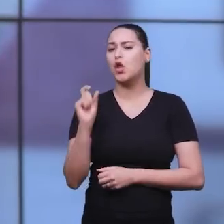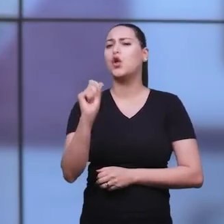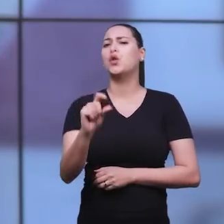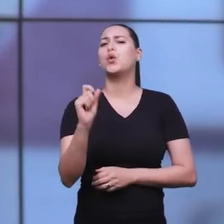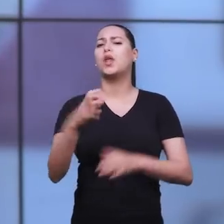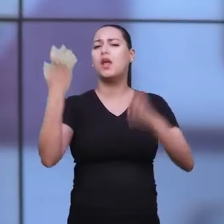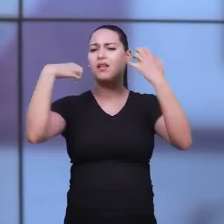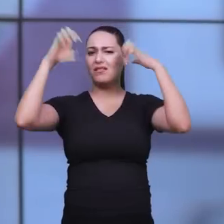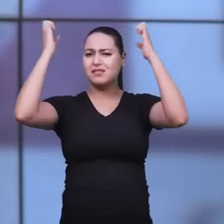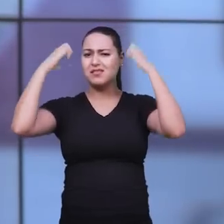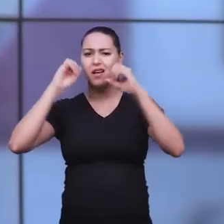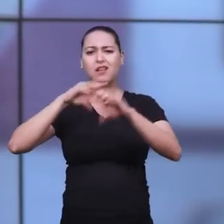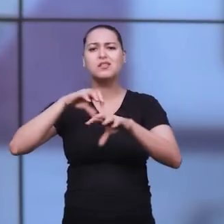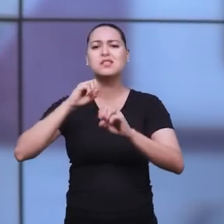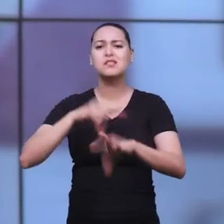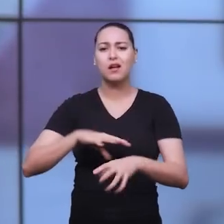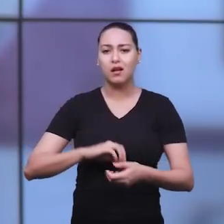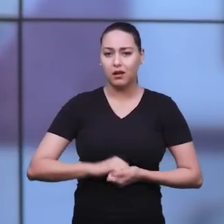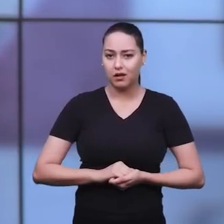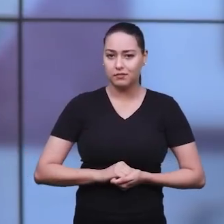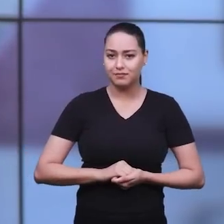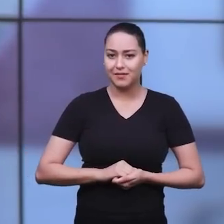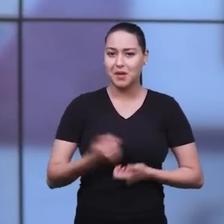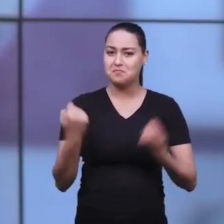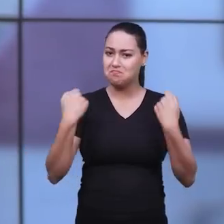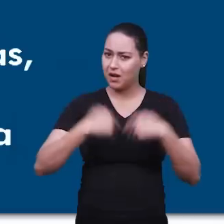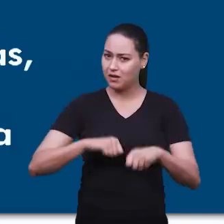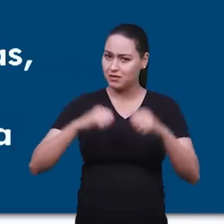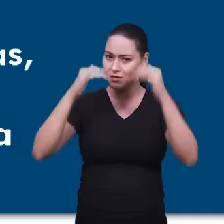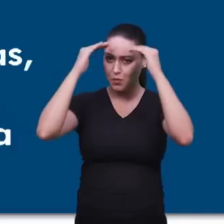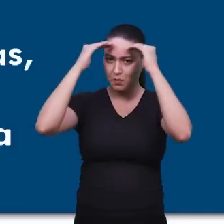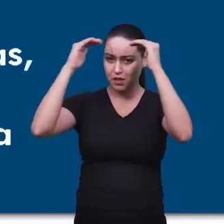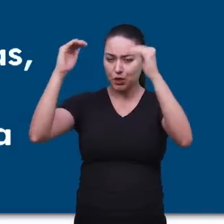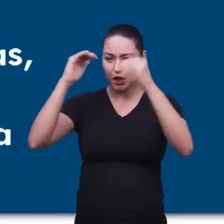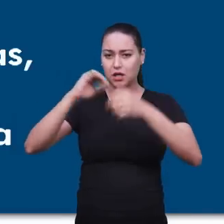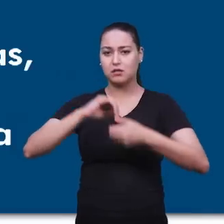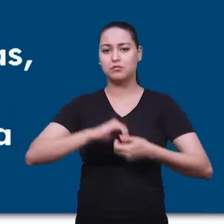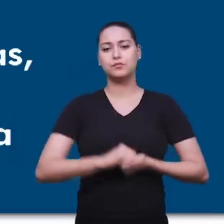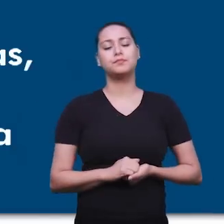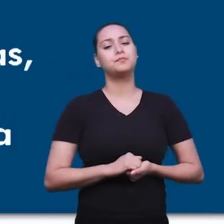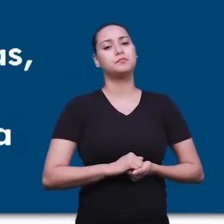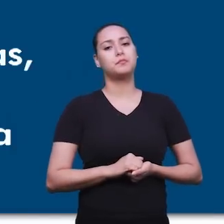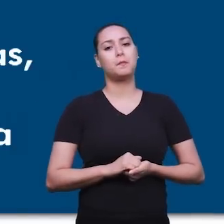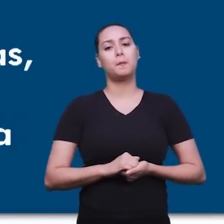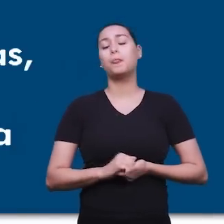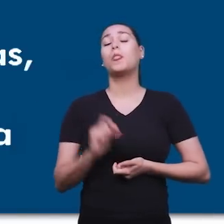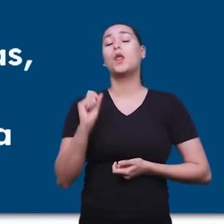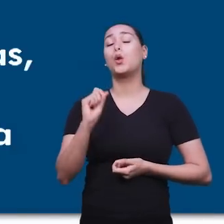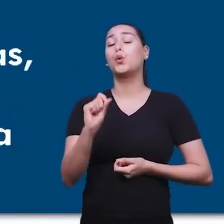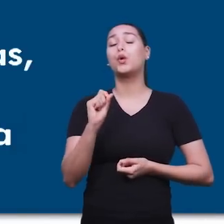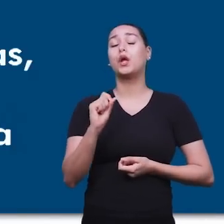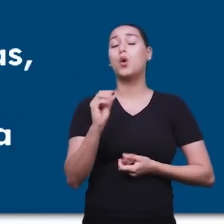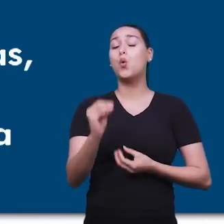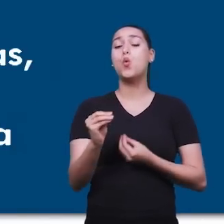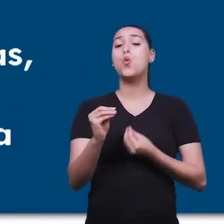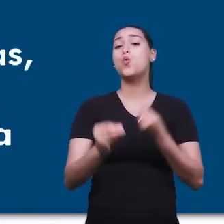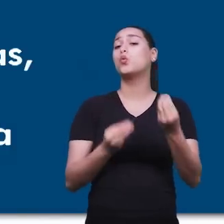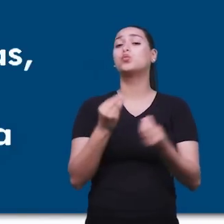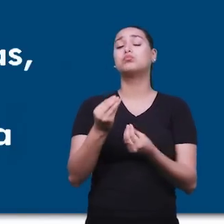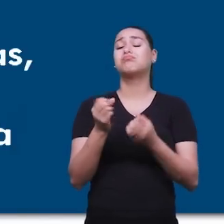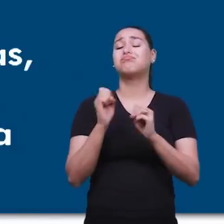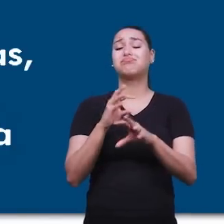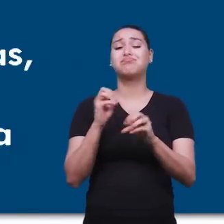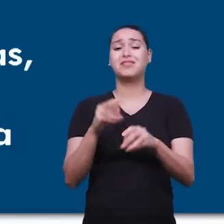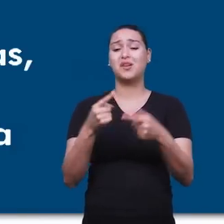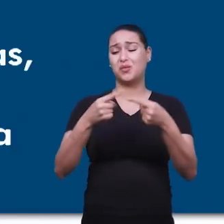ensina? Vamos fazer essa comparação. Ela ensina, seja obediente. Mas o que tem sido ensinado aos nossos